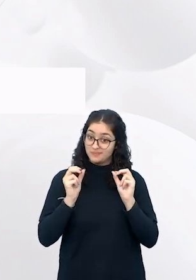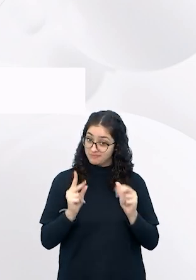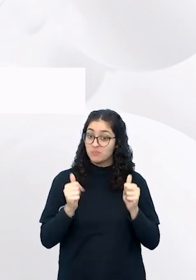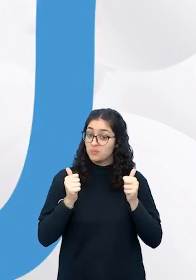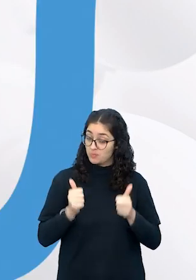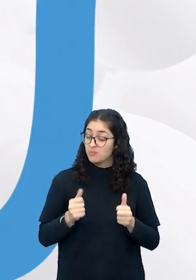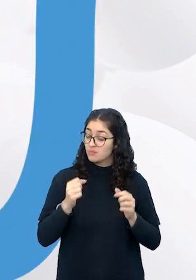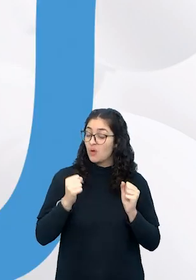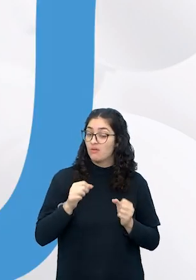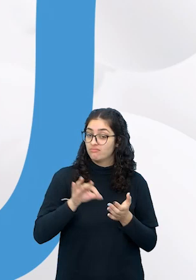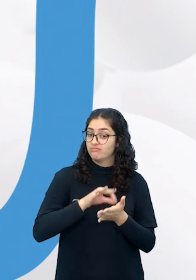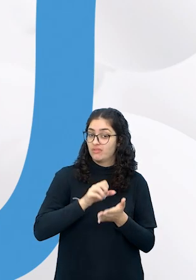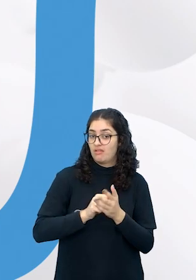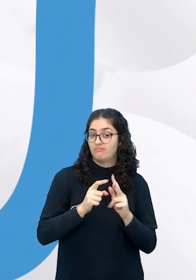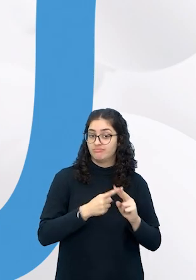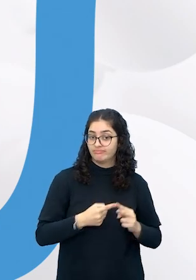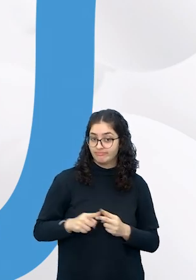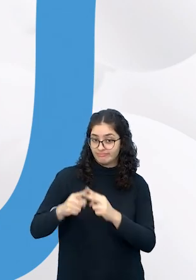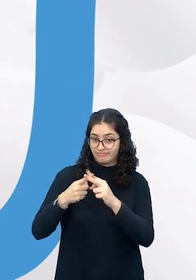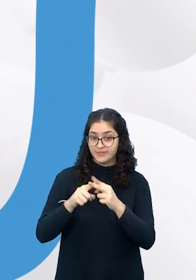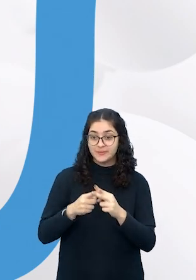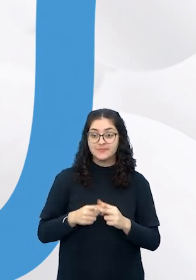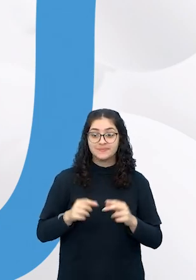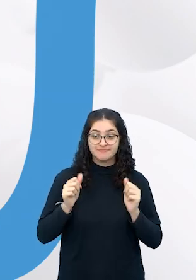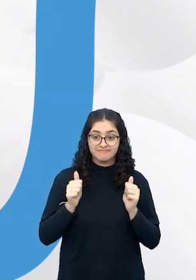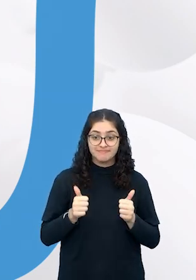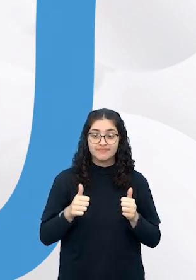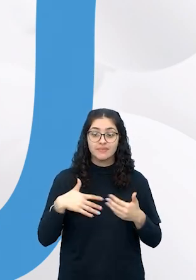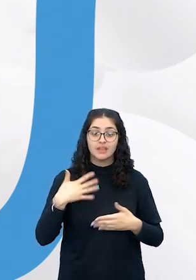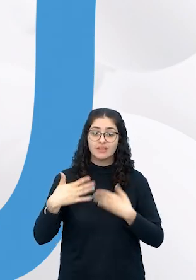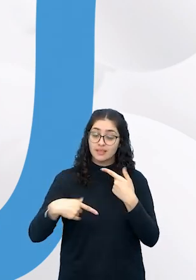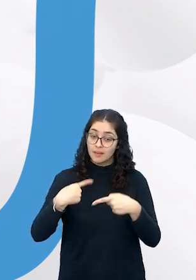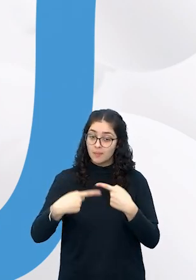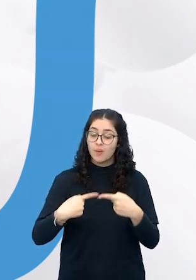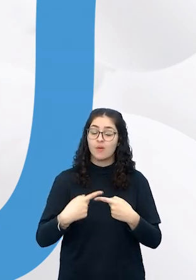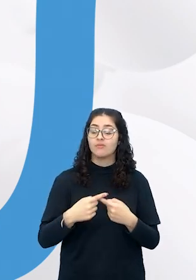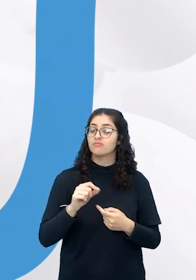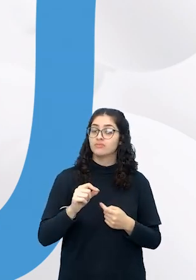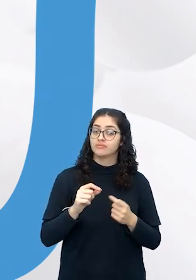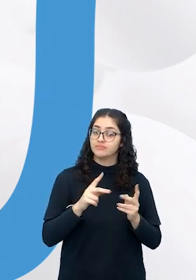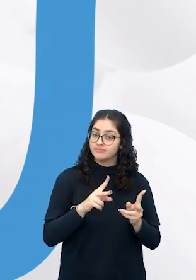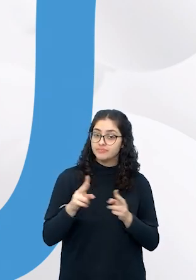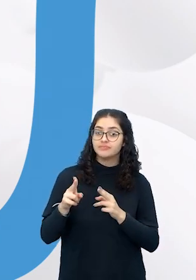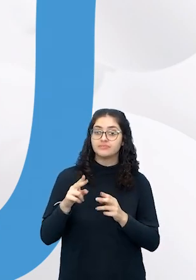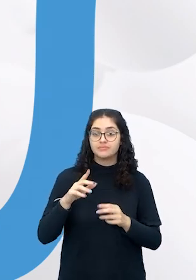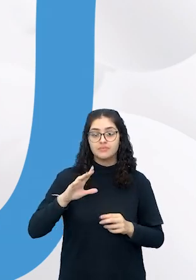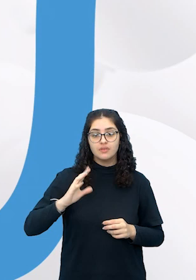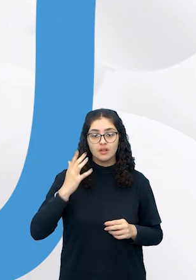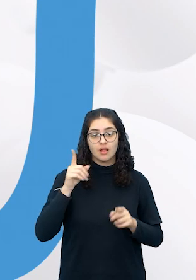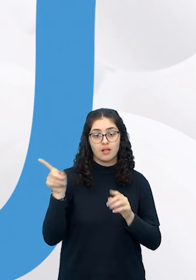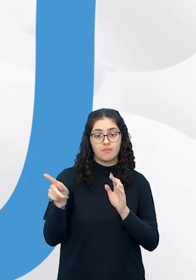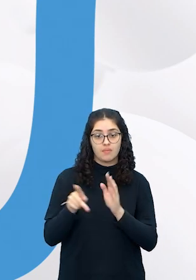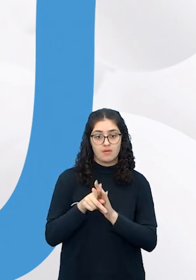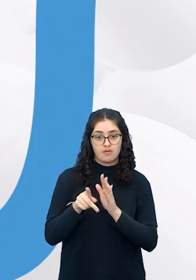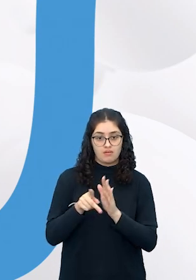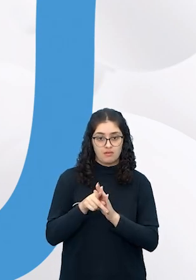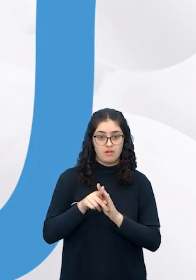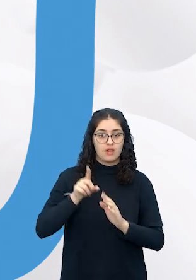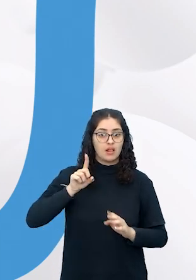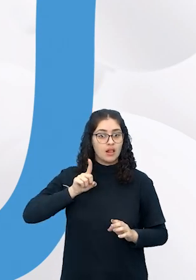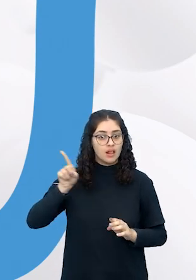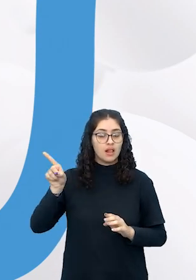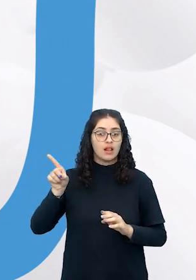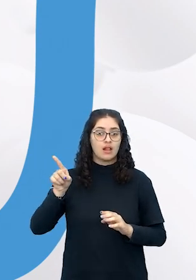a inscrição. Bom, depois os mesmos passos ocorre para a inscrição do processo seletivo do